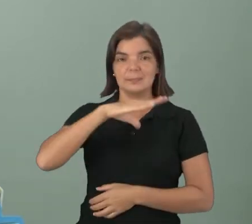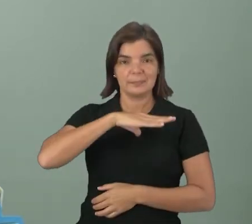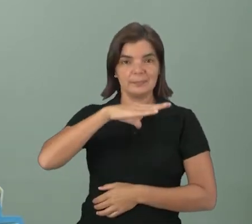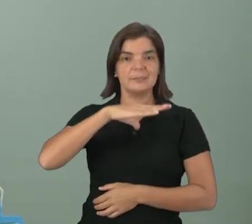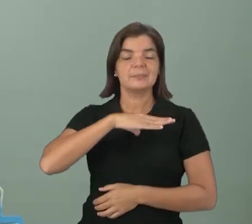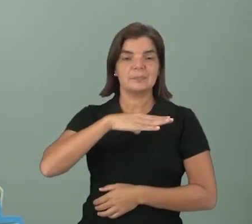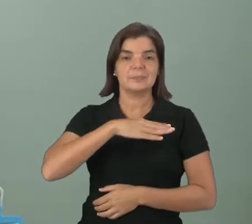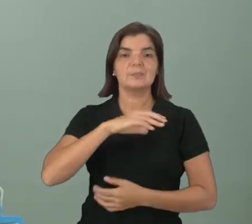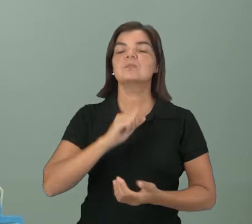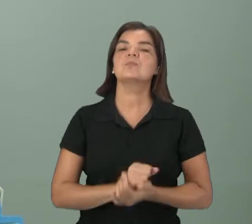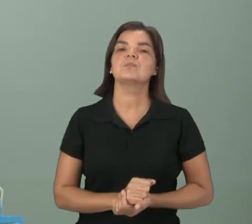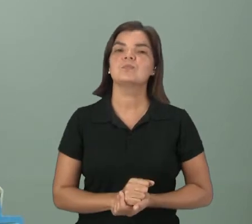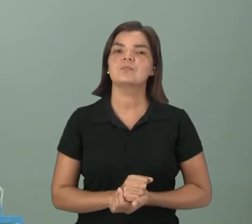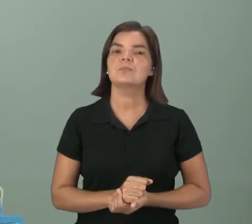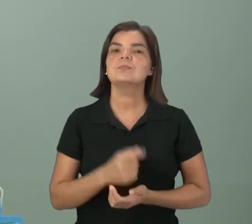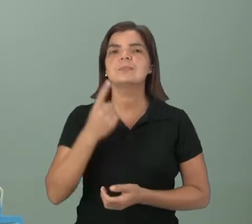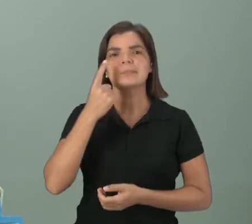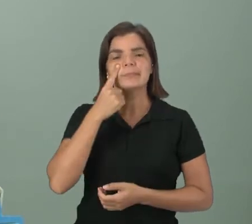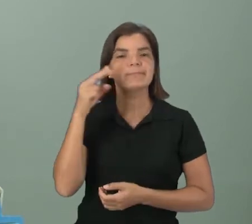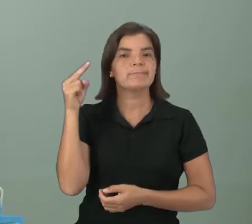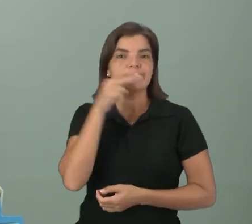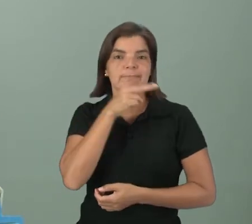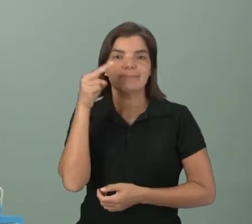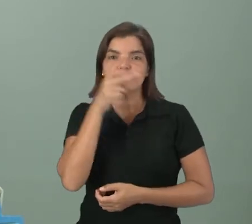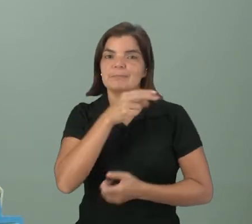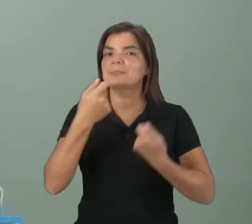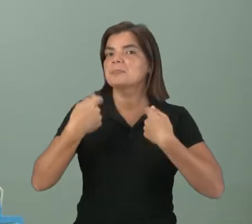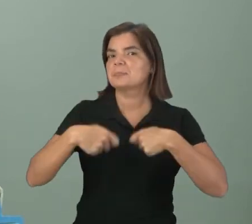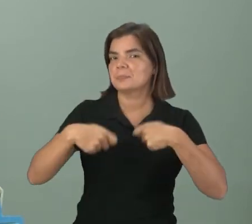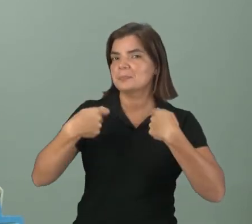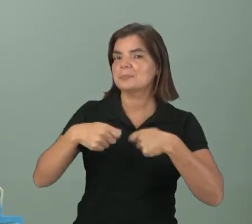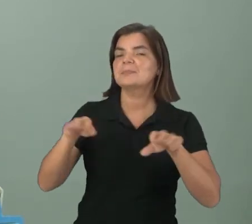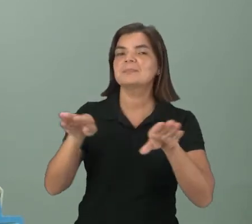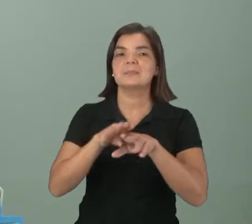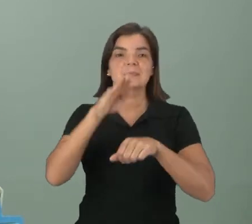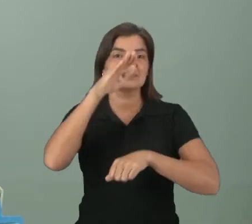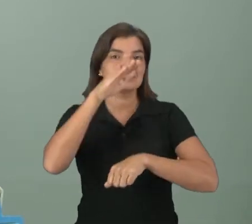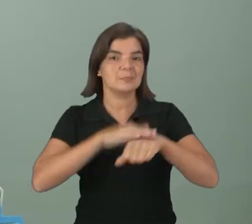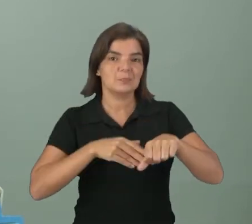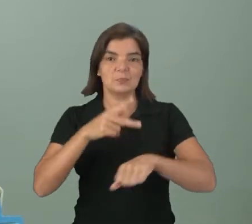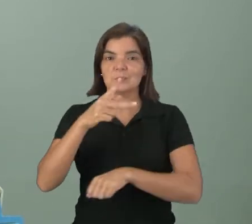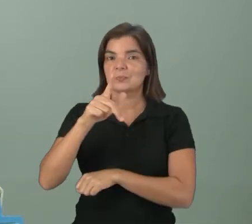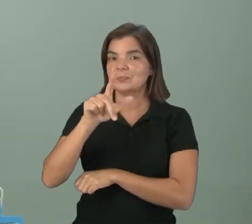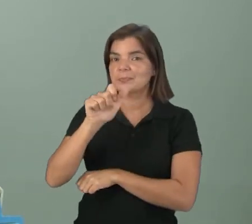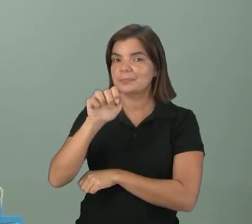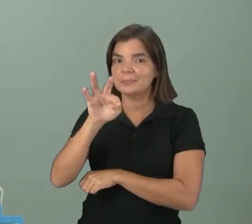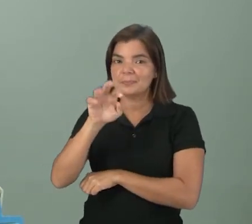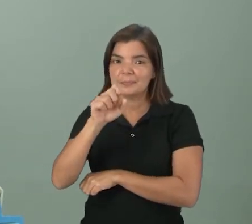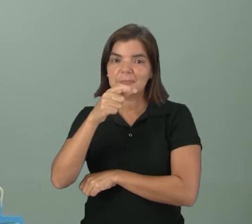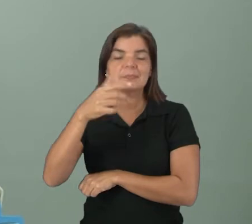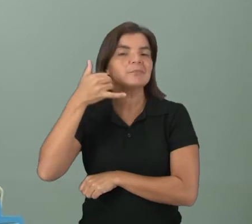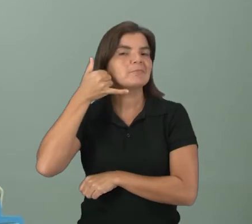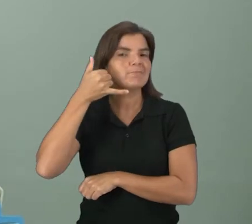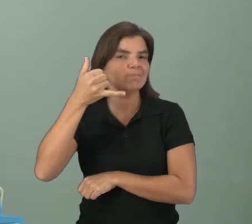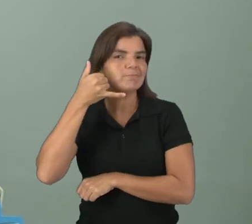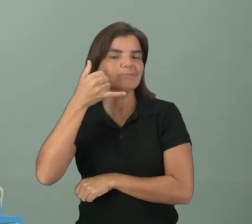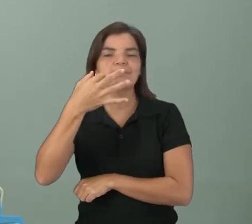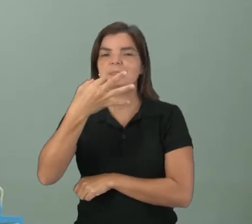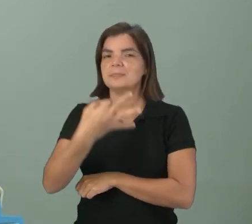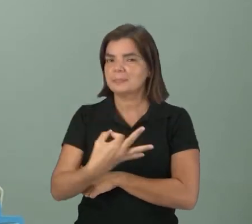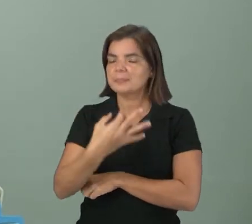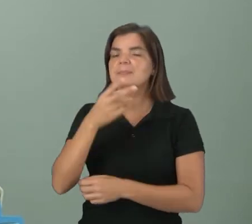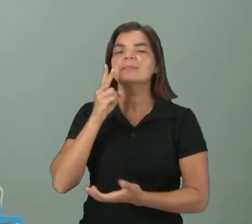nossa cidade quando há uma emergência necessário chamar o plantão de atendimento nós chamamos